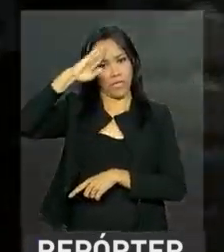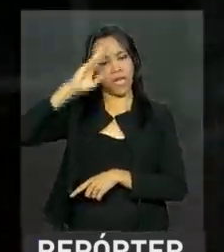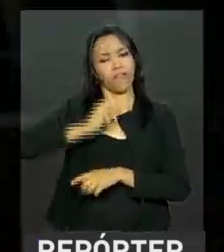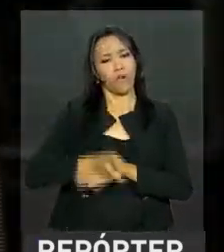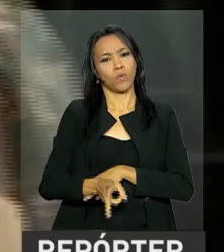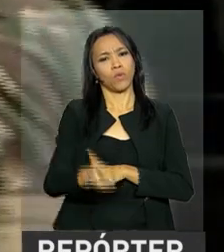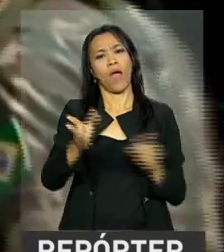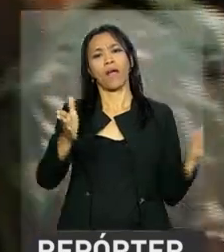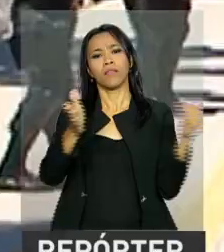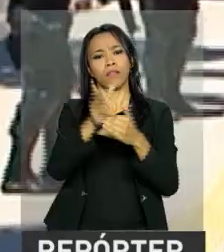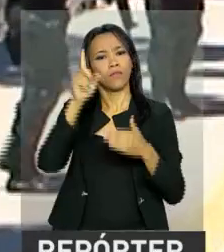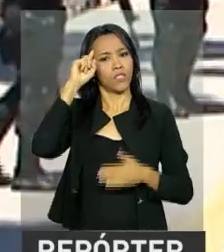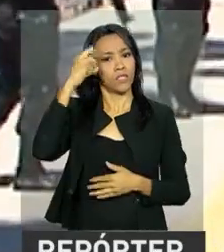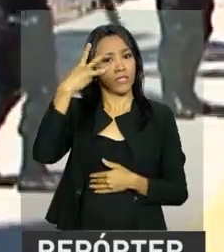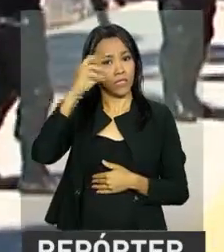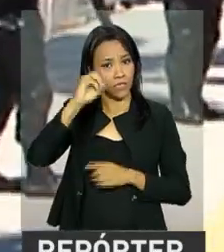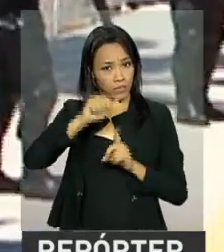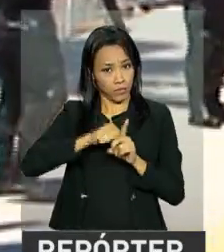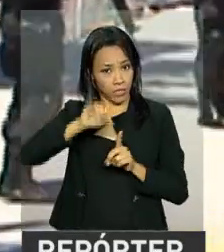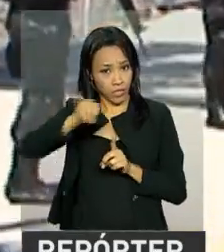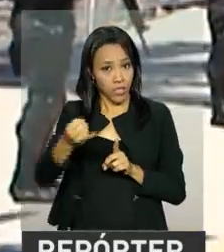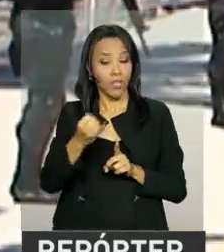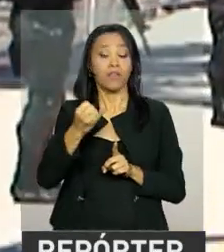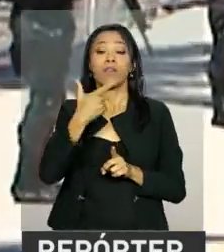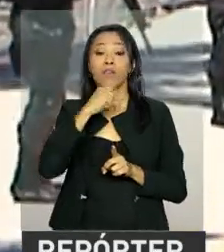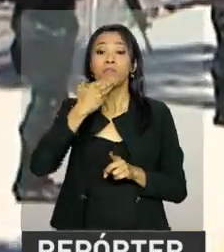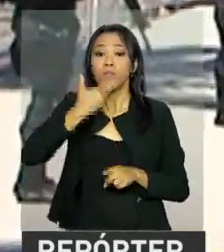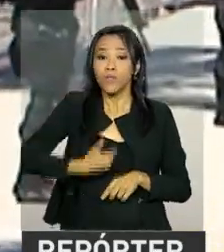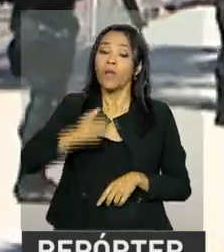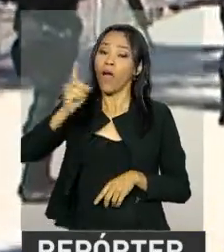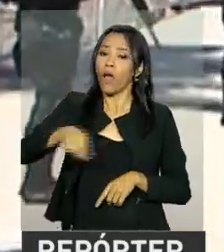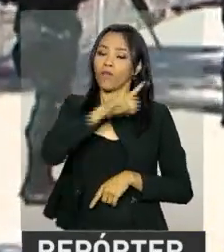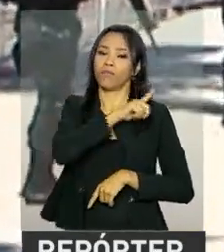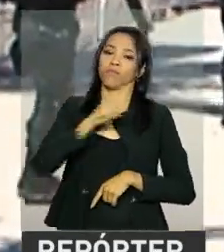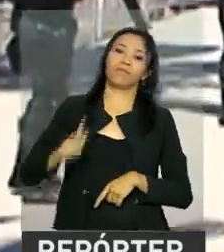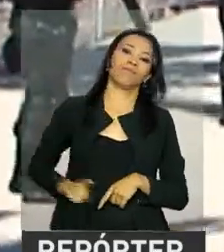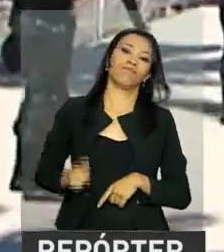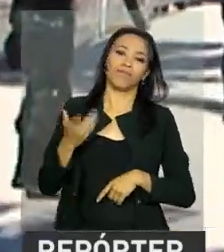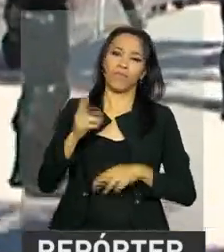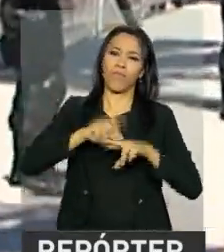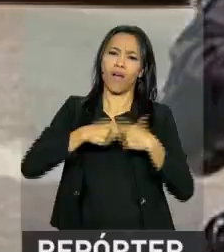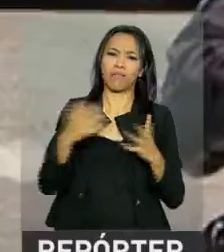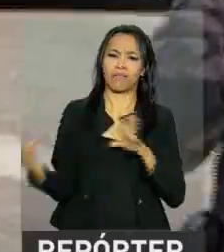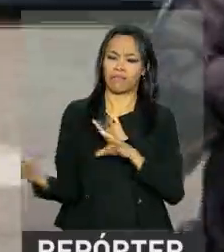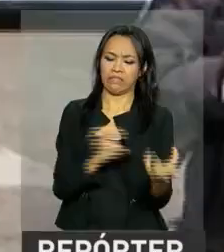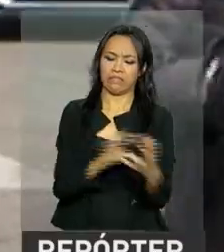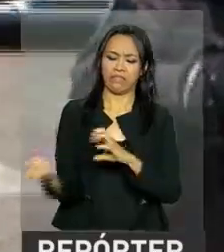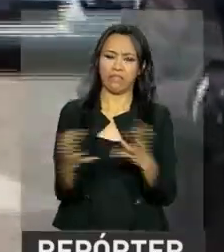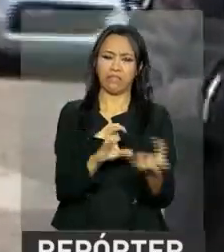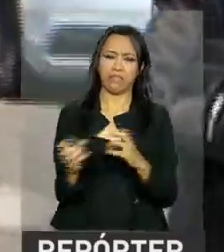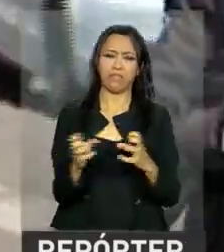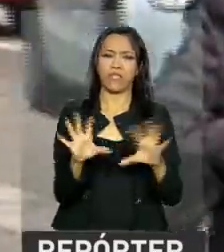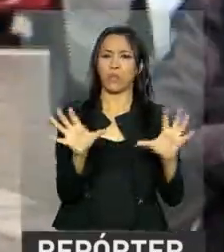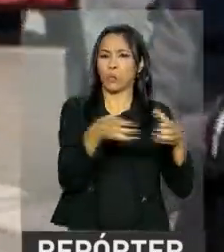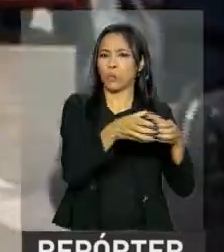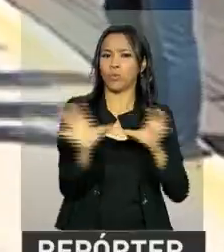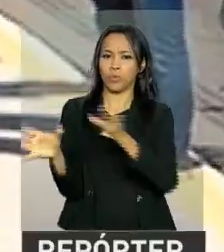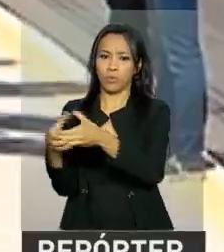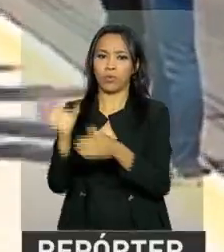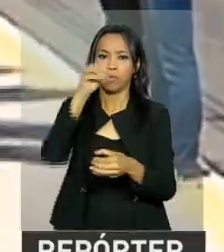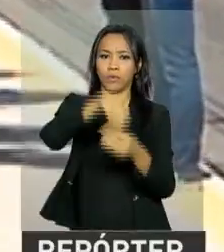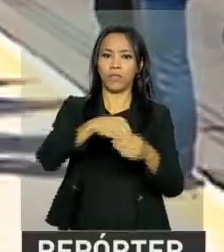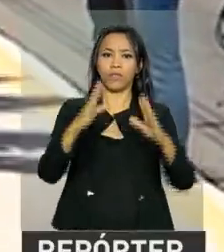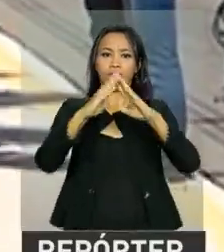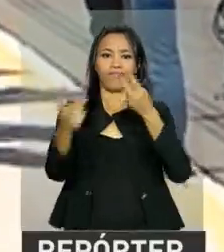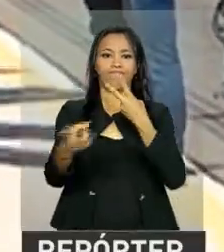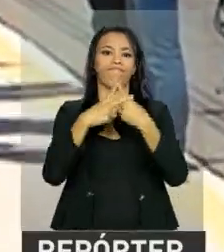30 de janeiro as tropas foram solicitadas pelo governo do Rio Grande do Norte devido ao confronto entre facções criminosas no presídio de alcaçus